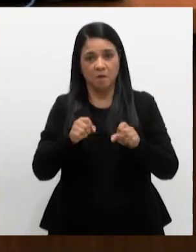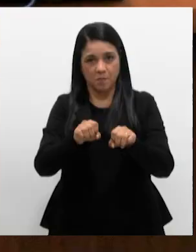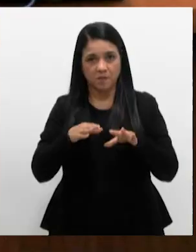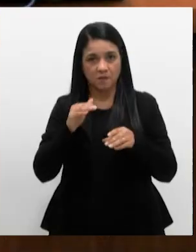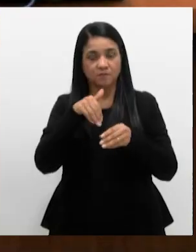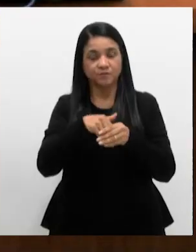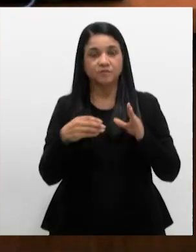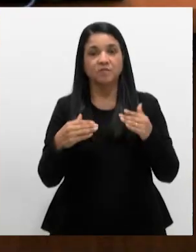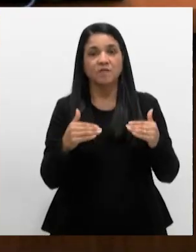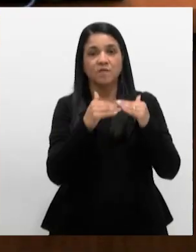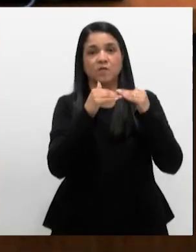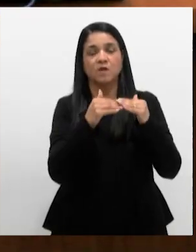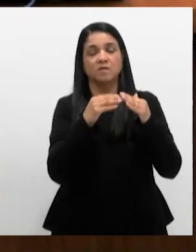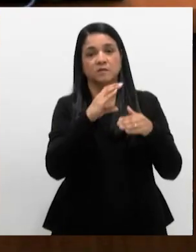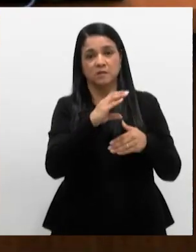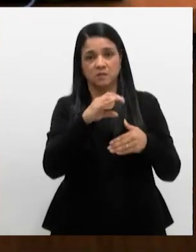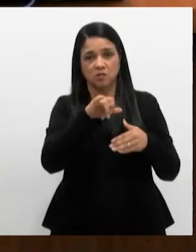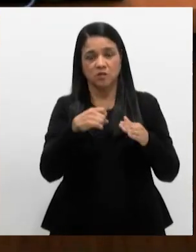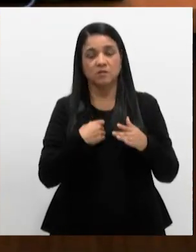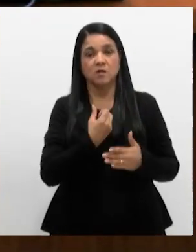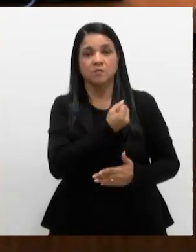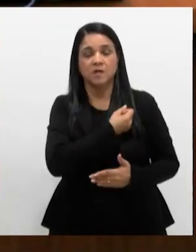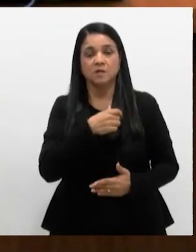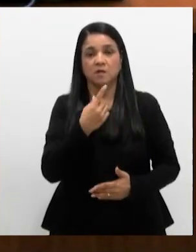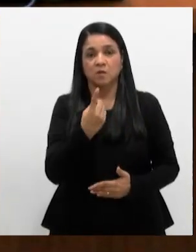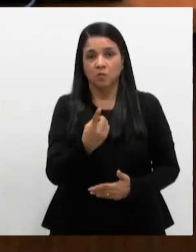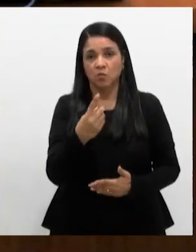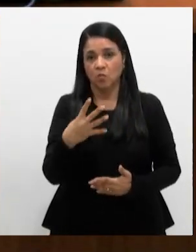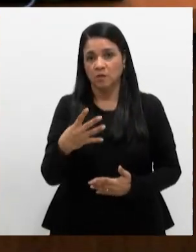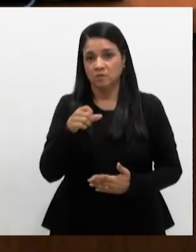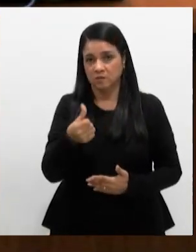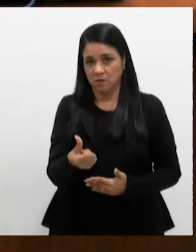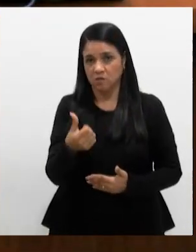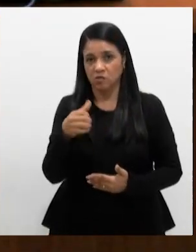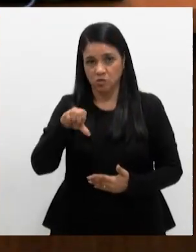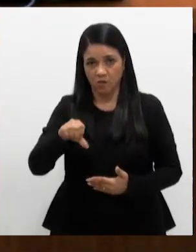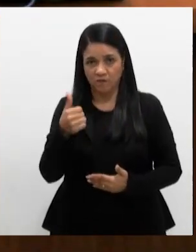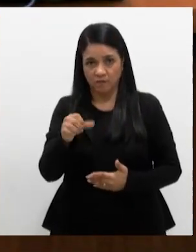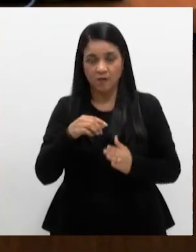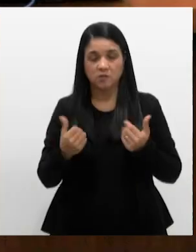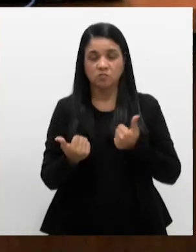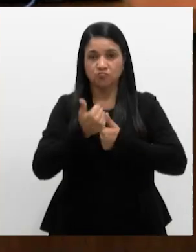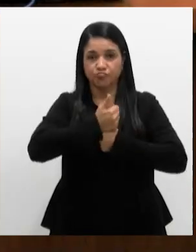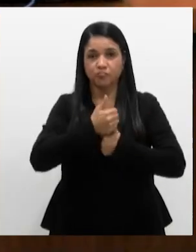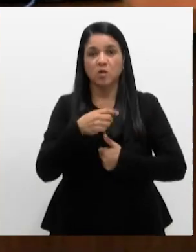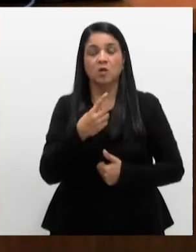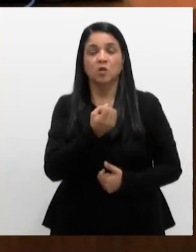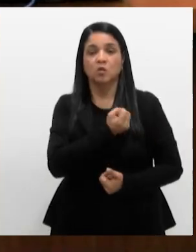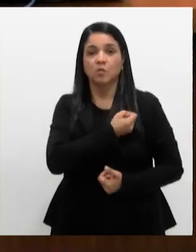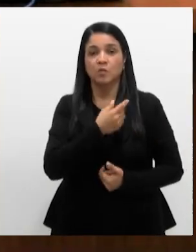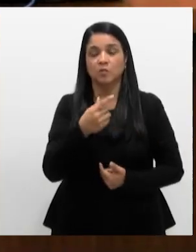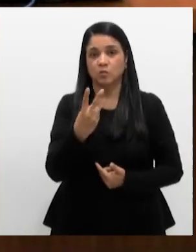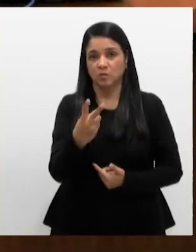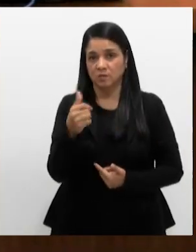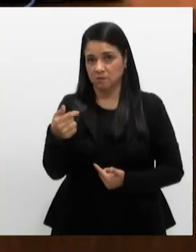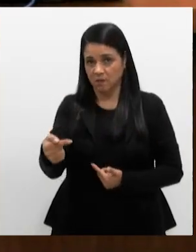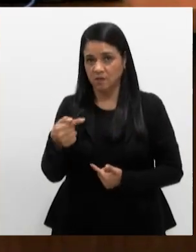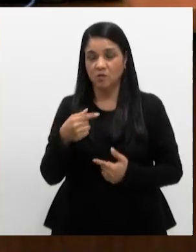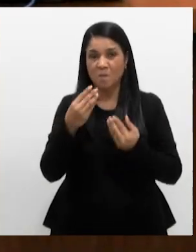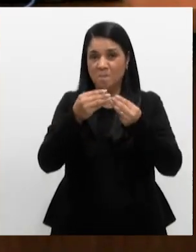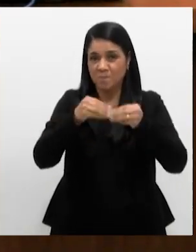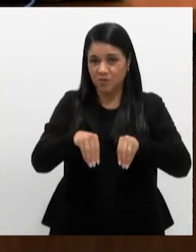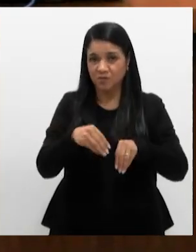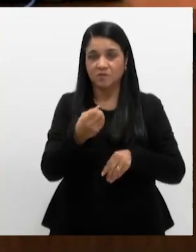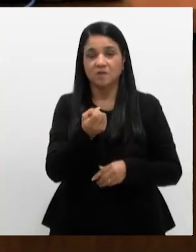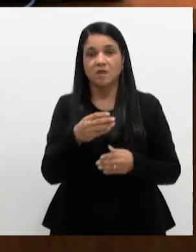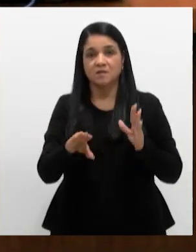emendas 1, 4, 5, 6, 9 e 10, favorável com subemendas emendas número 2 e 7, pela